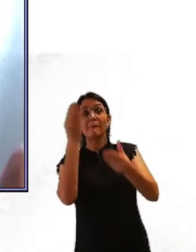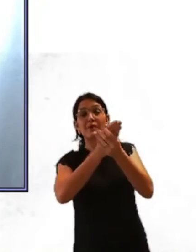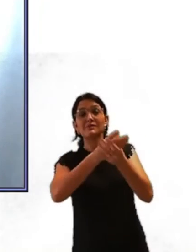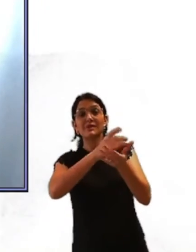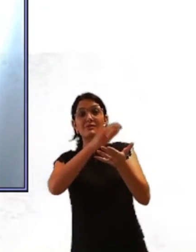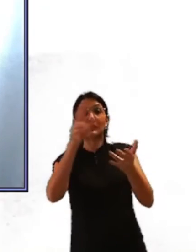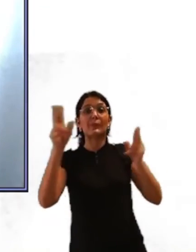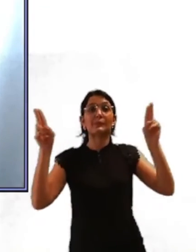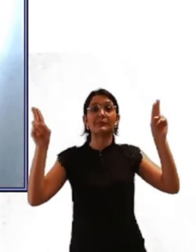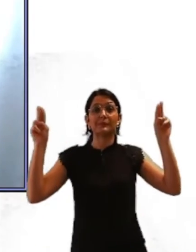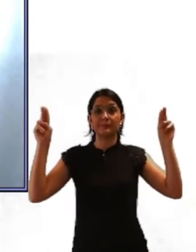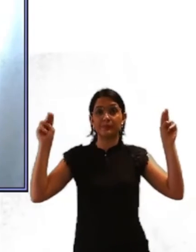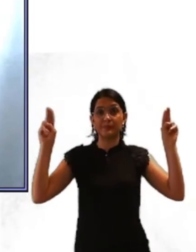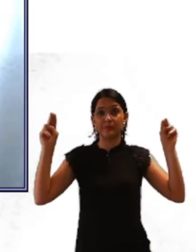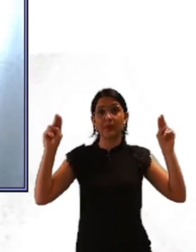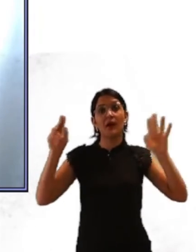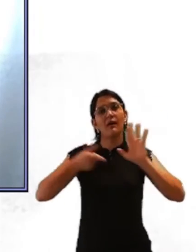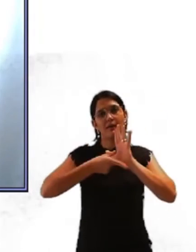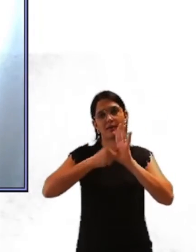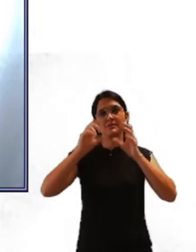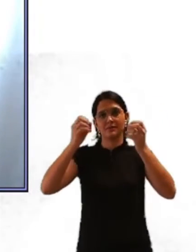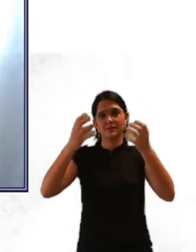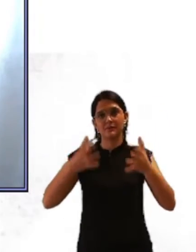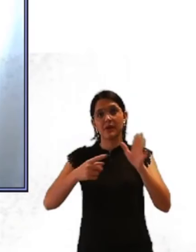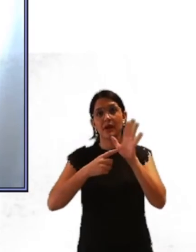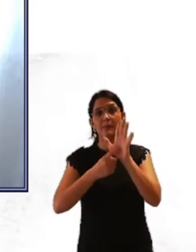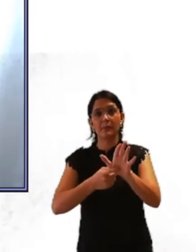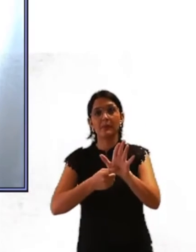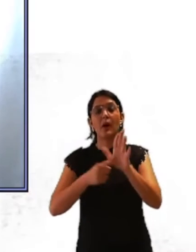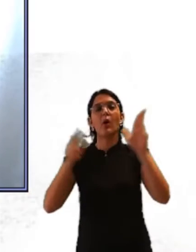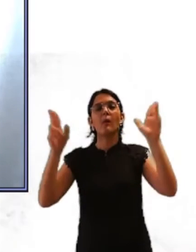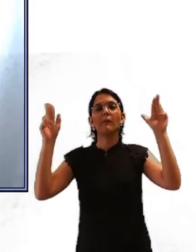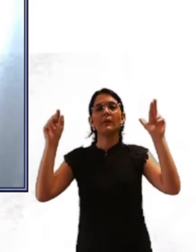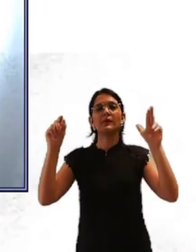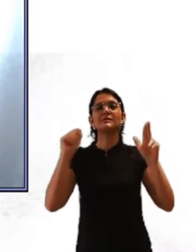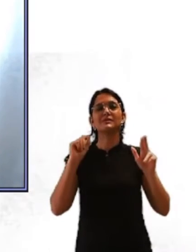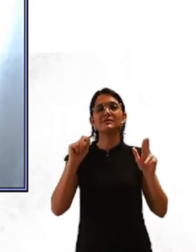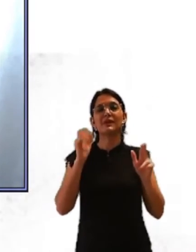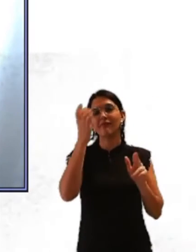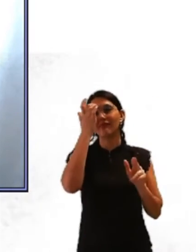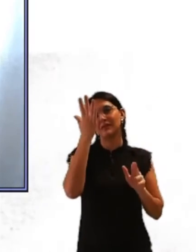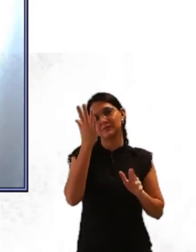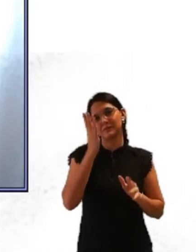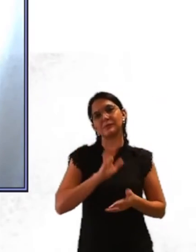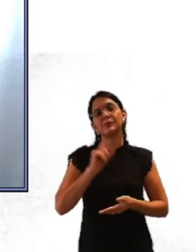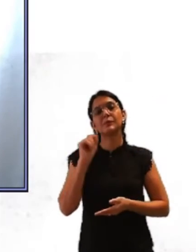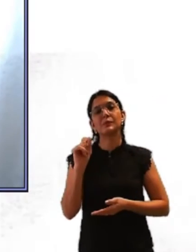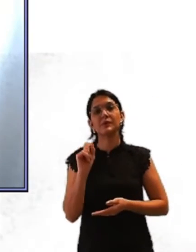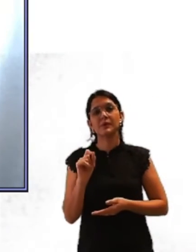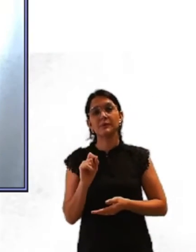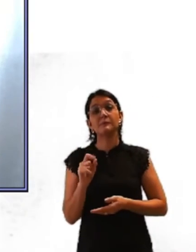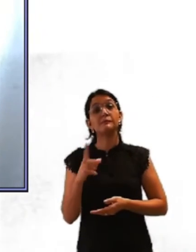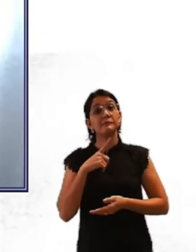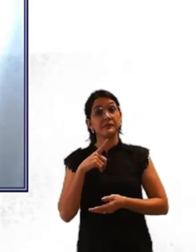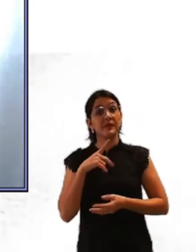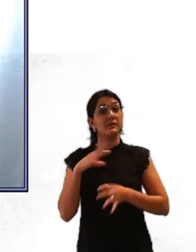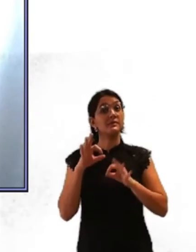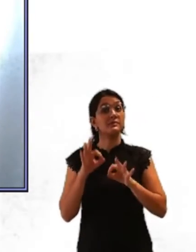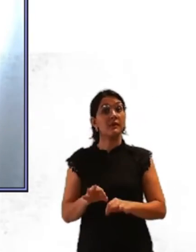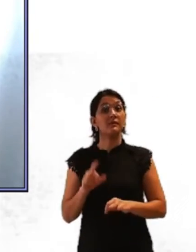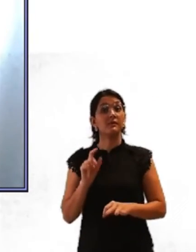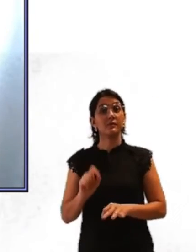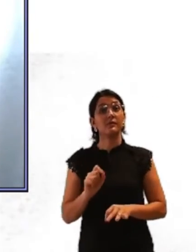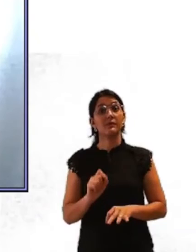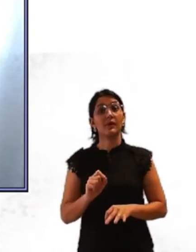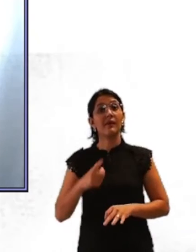entre aspas, né? Como eu havia colocado anteriormente, casos fáceis, né? Casos fáceis, é justamente para isso que